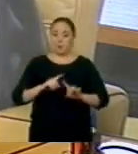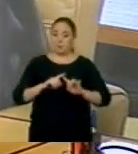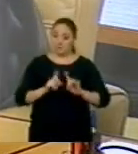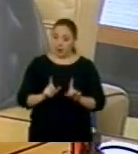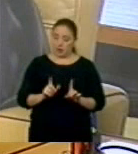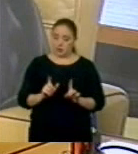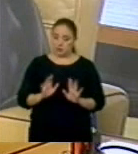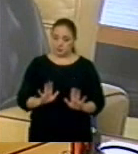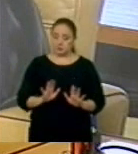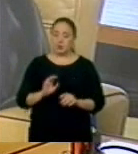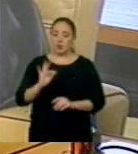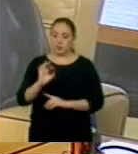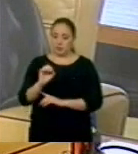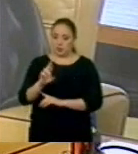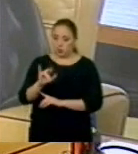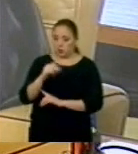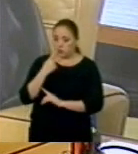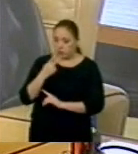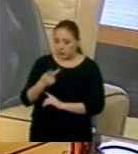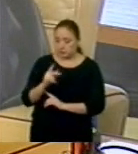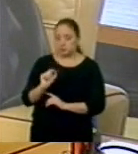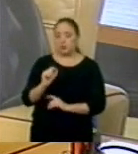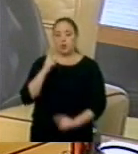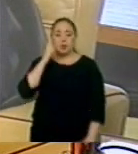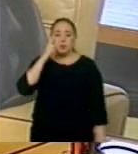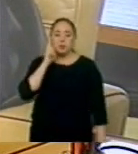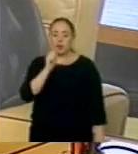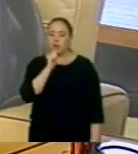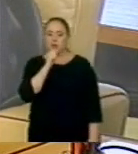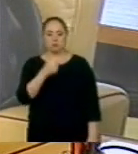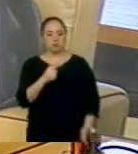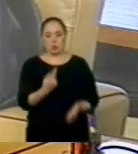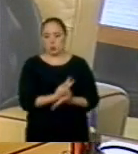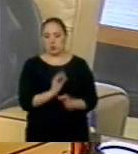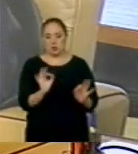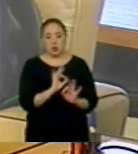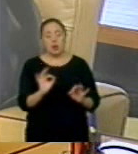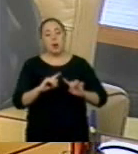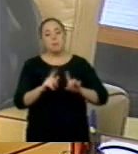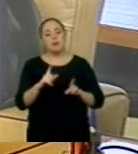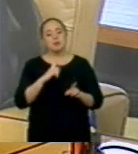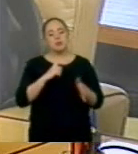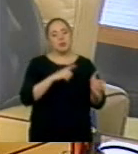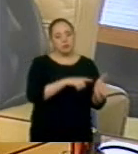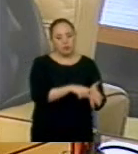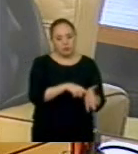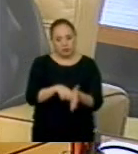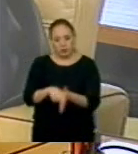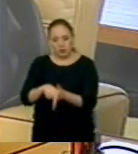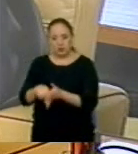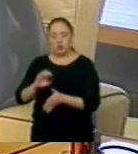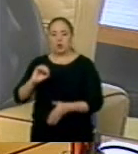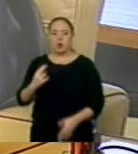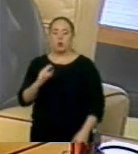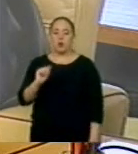Euri, nas hipóteses em que isso ainda não tenha ocorrido, mas que haja investigações ou ações penais